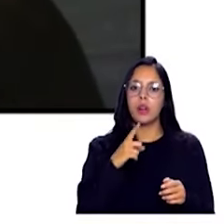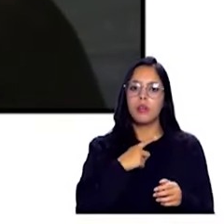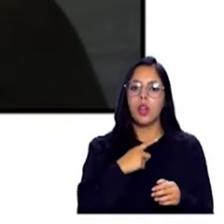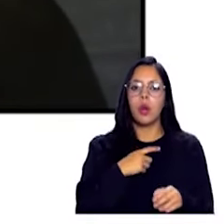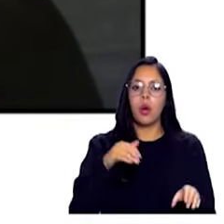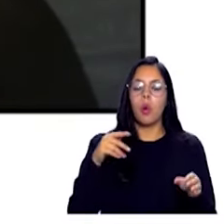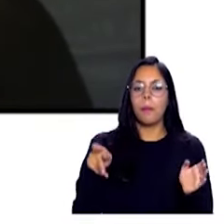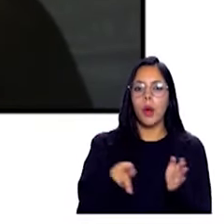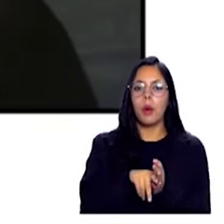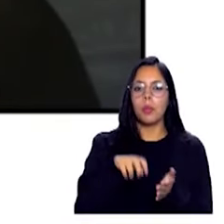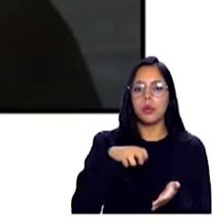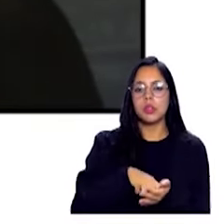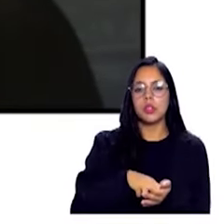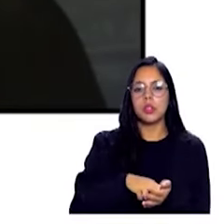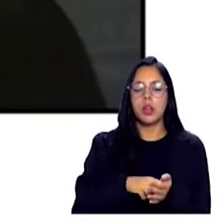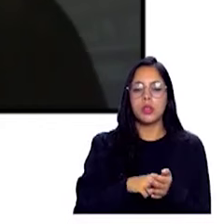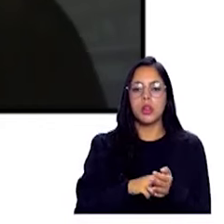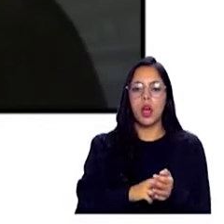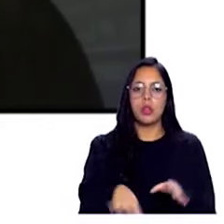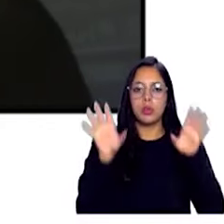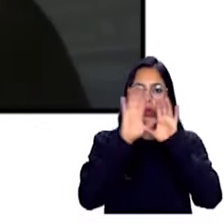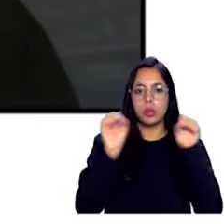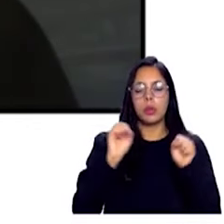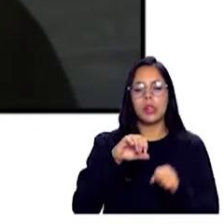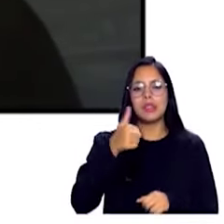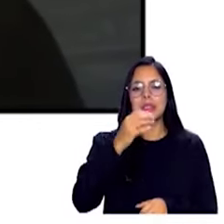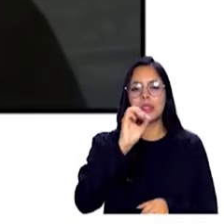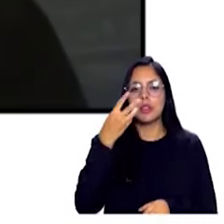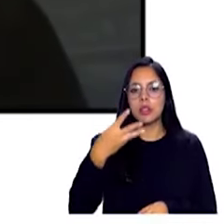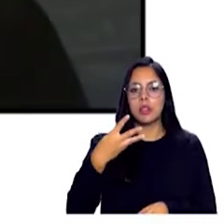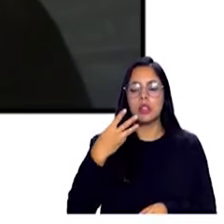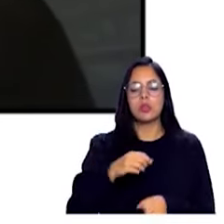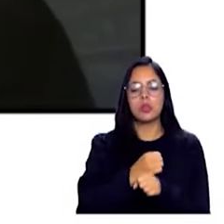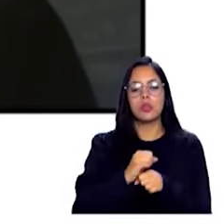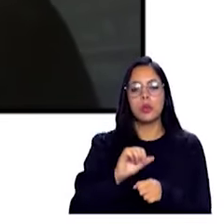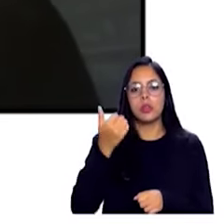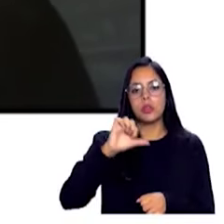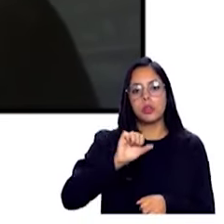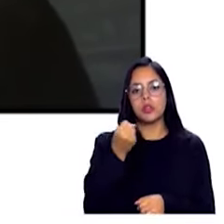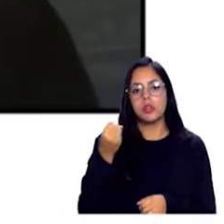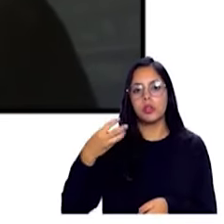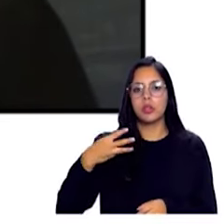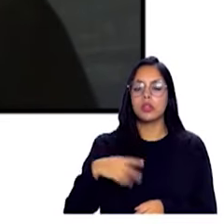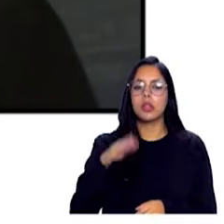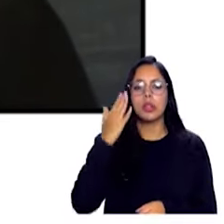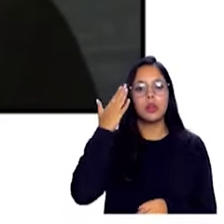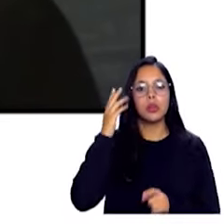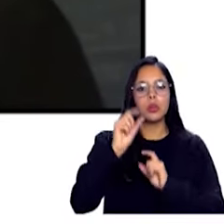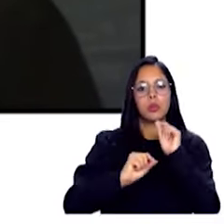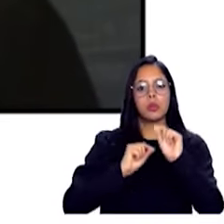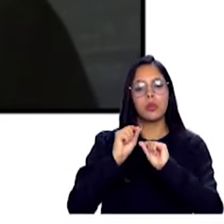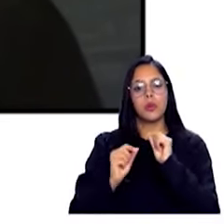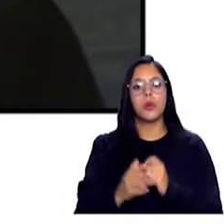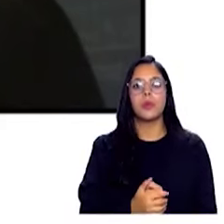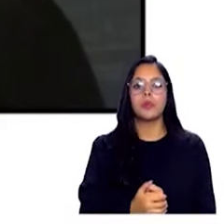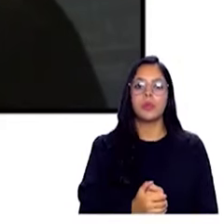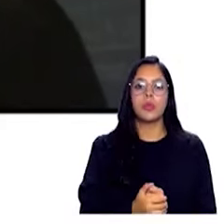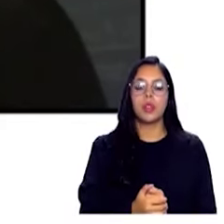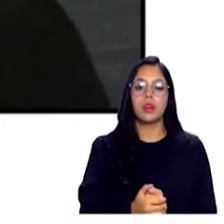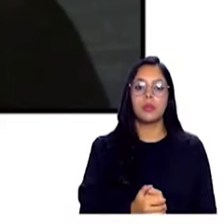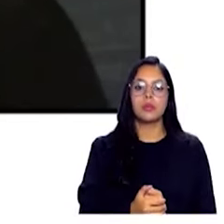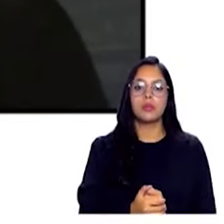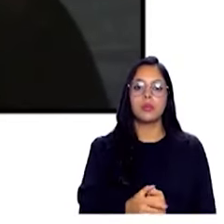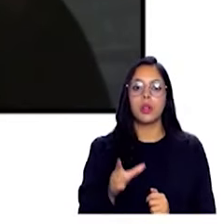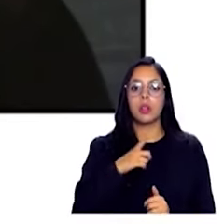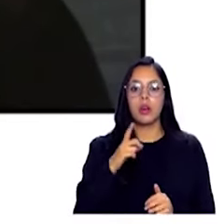Constitucional a sentença 103 de 1983 em que se tinha entendido que a uma